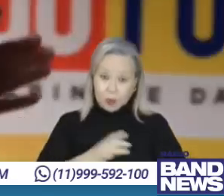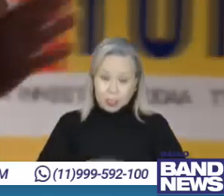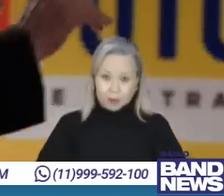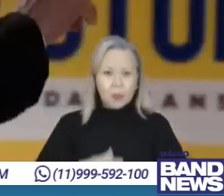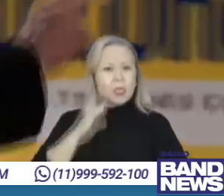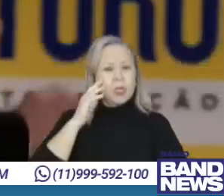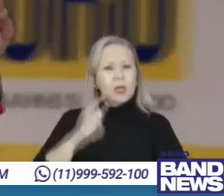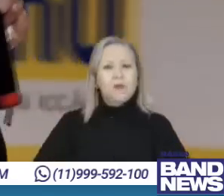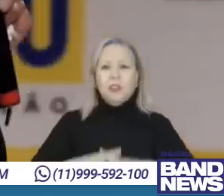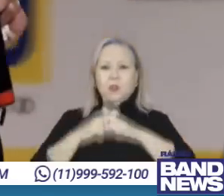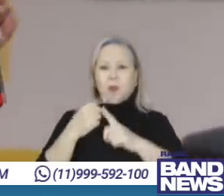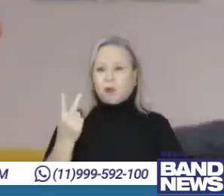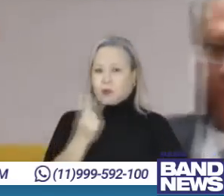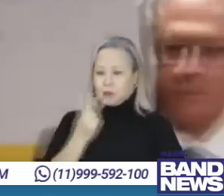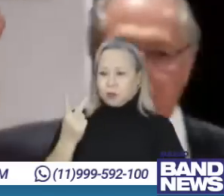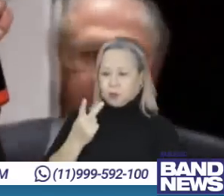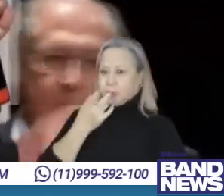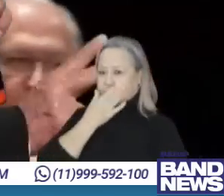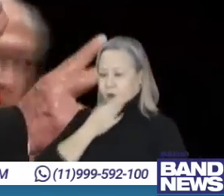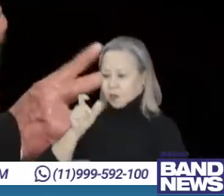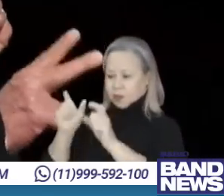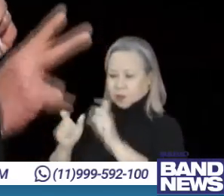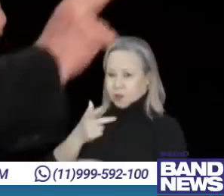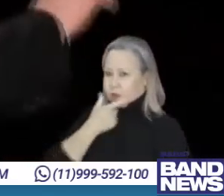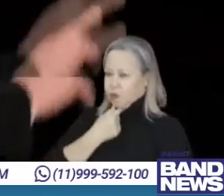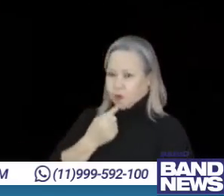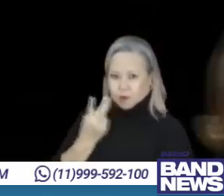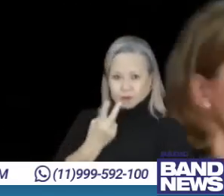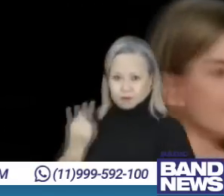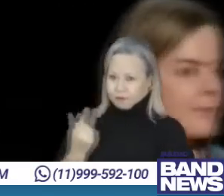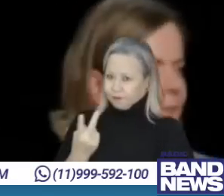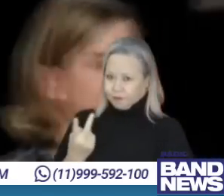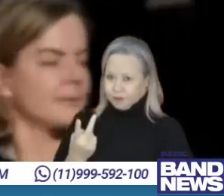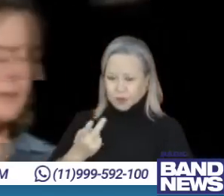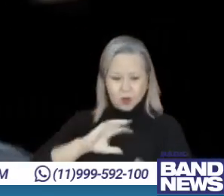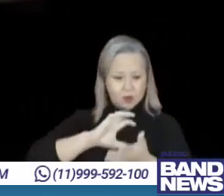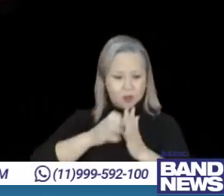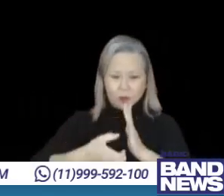para fazer essa transição, conduzir essa transição, justamente para diminuir as especulações da presença de Alckmin.